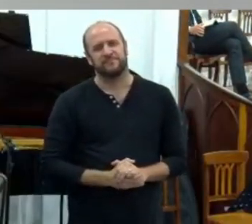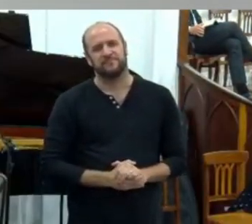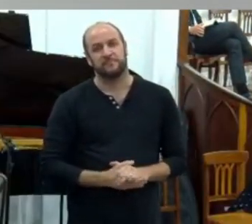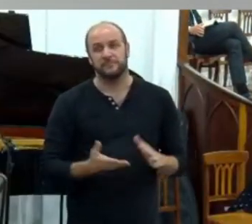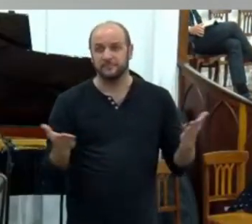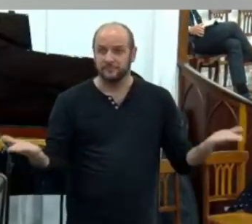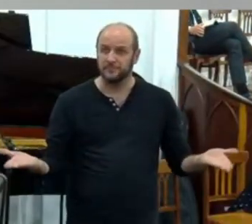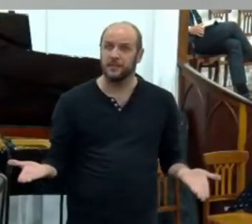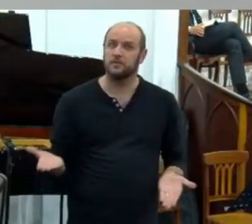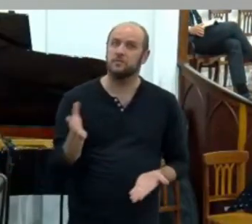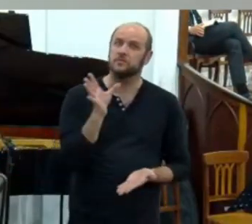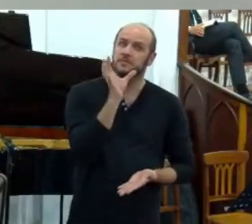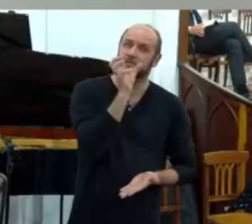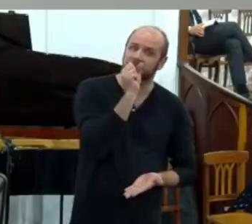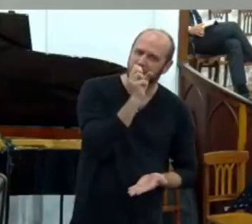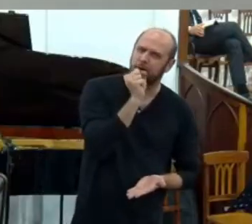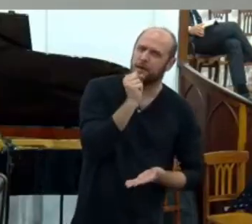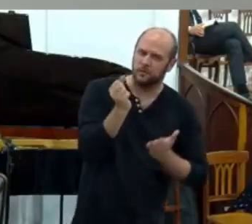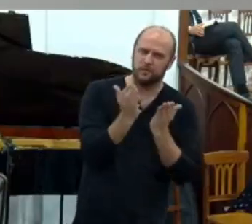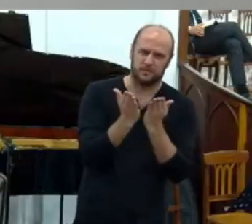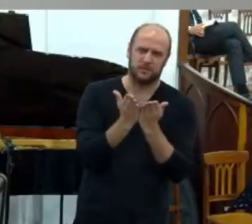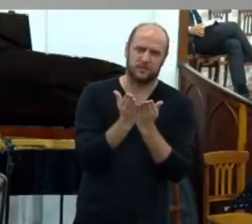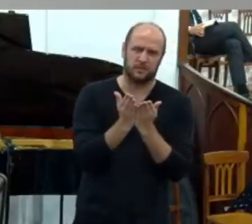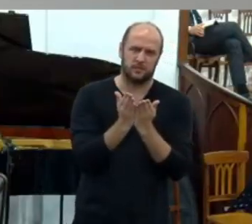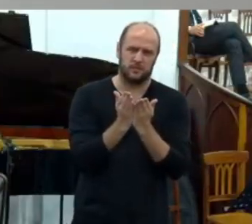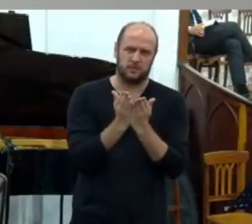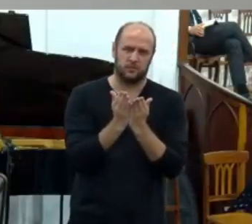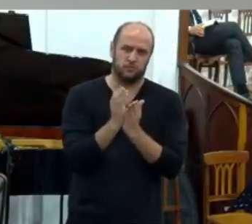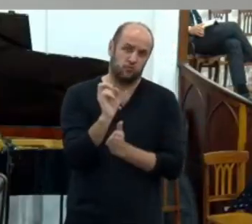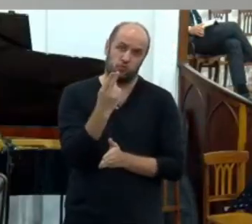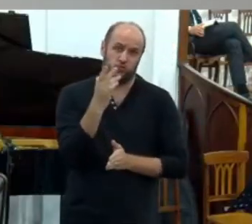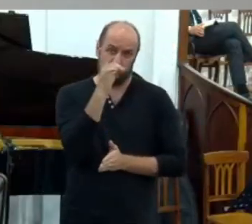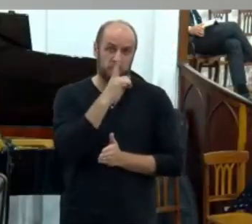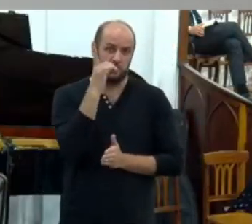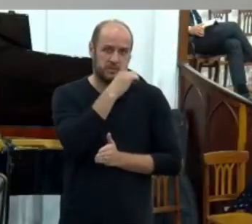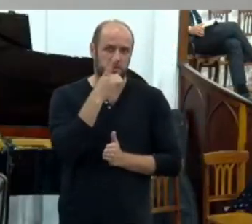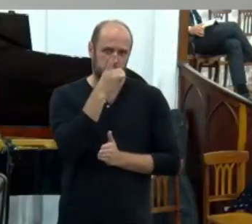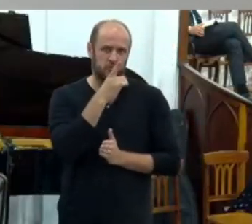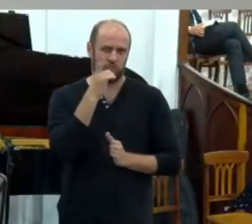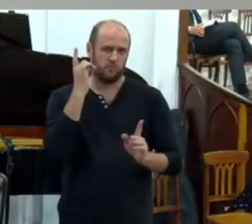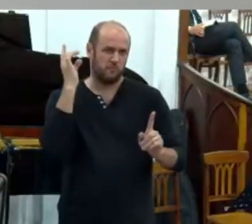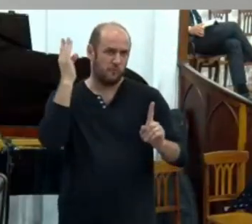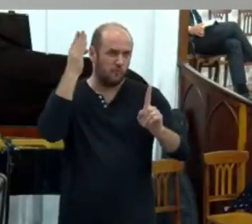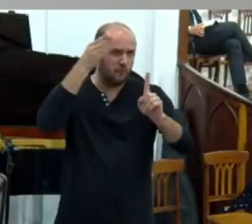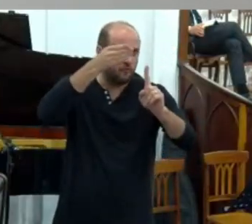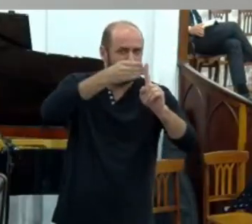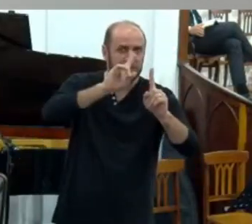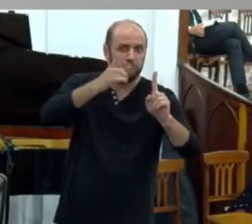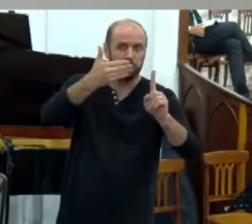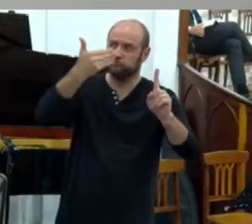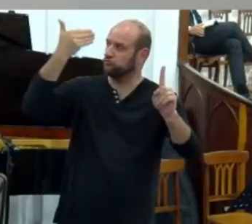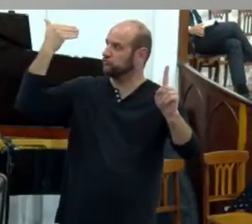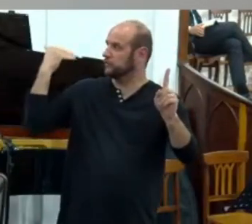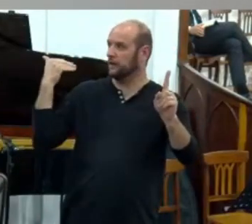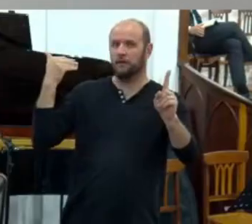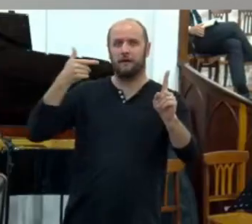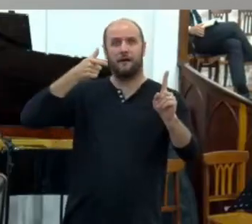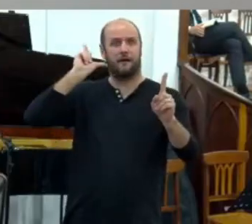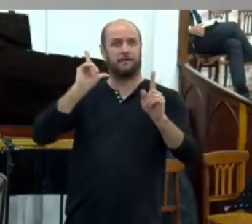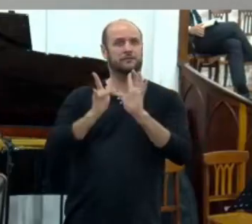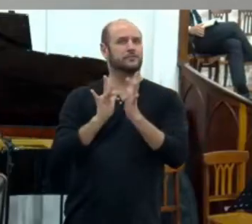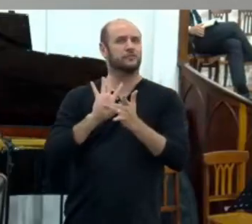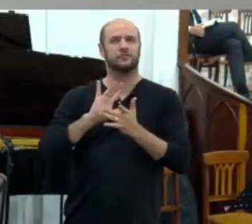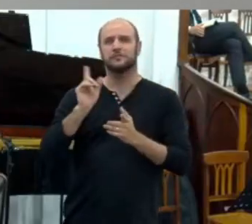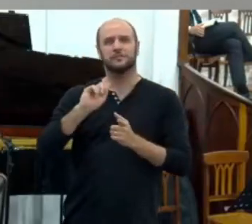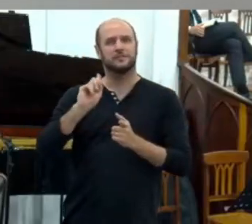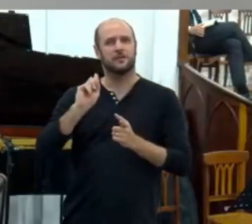Portanto, queridos, o sábado cristão, a saber, o domingo, aponta não para aquilo que já veio através de Cristo, mas para